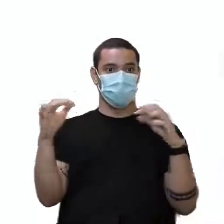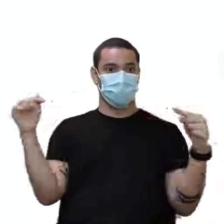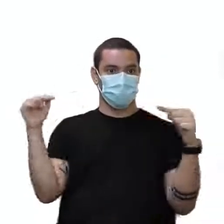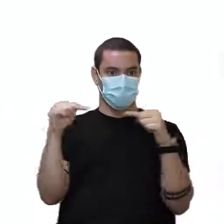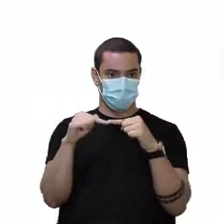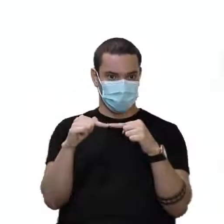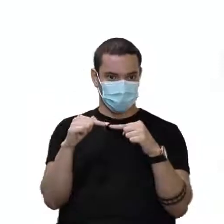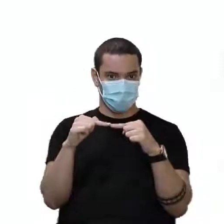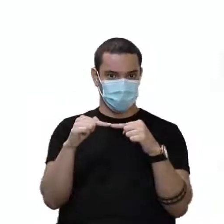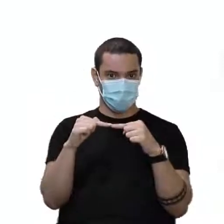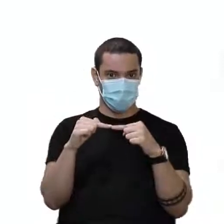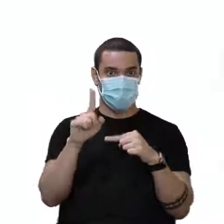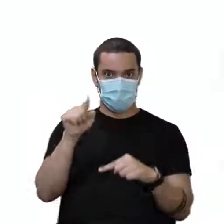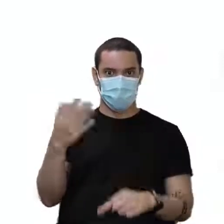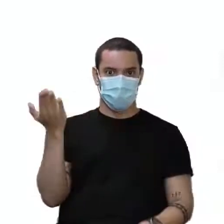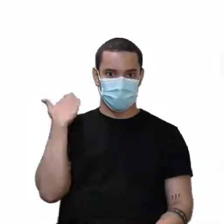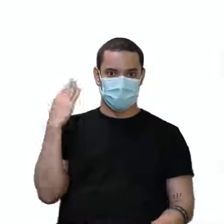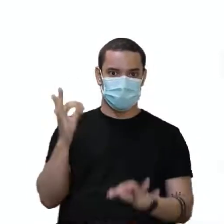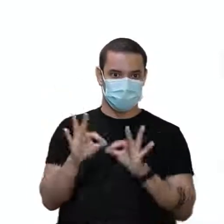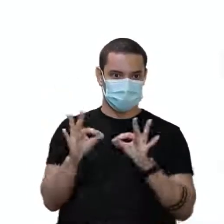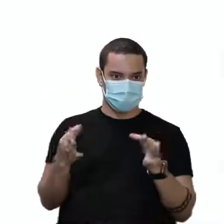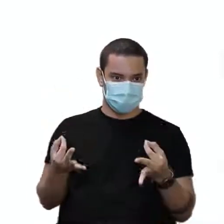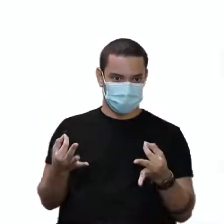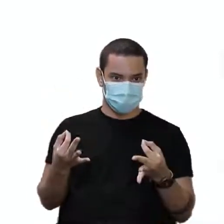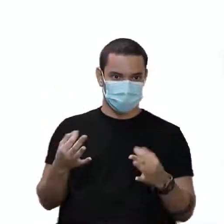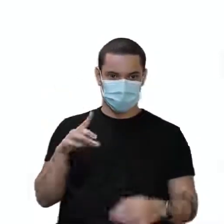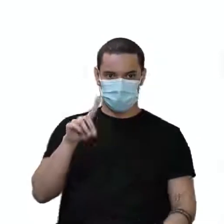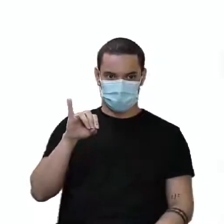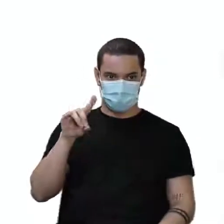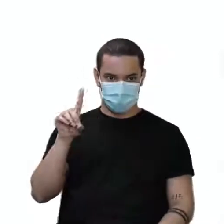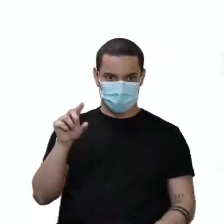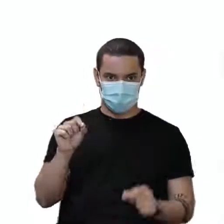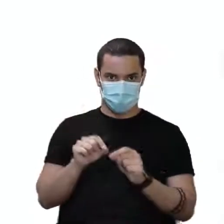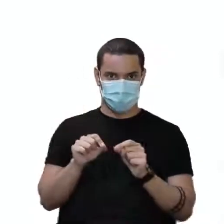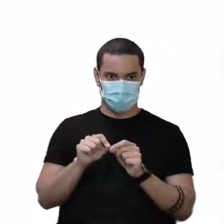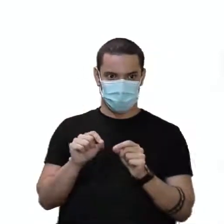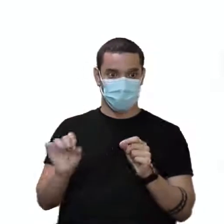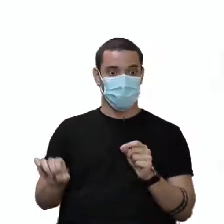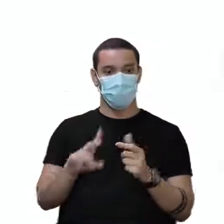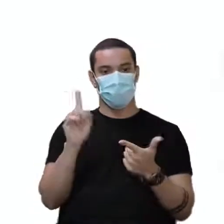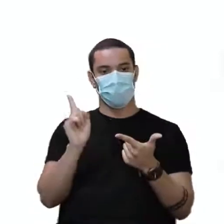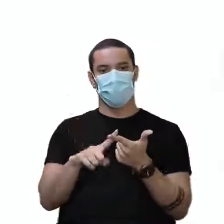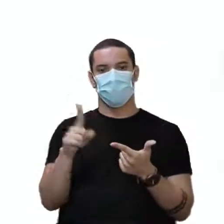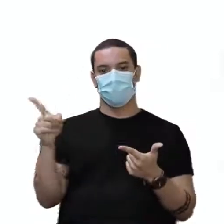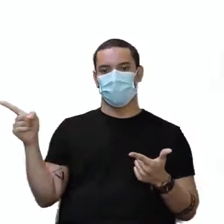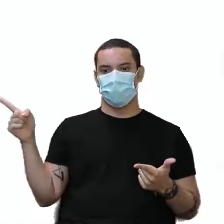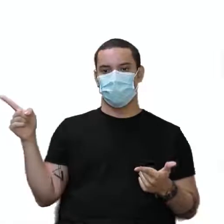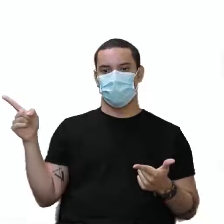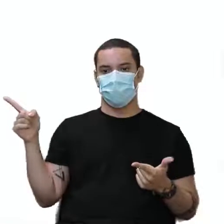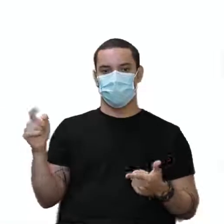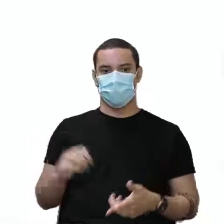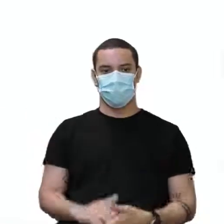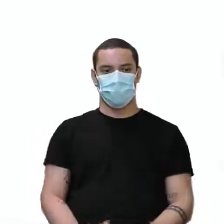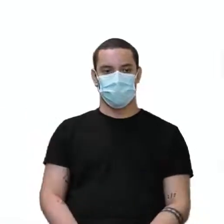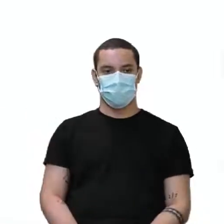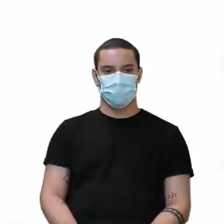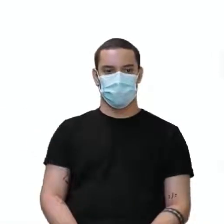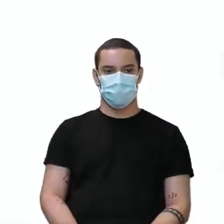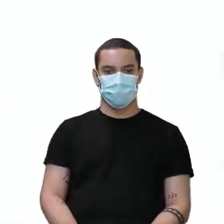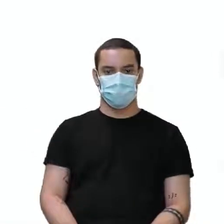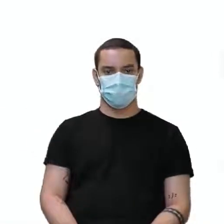passado simples, a estrutura do passado simples, com did aqui, do verbo fazer? Ou usar a estrutura do presente perfeito, have